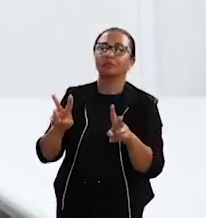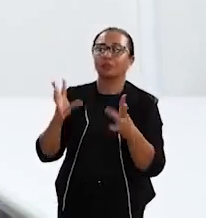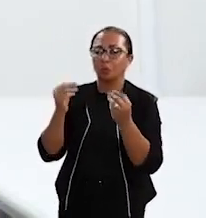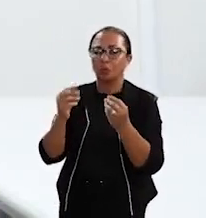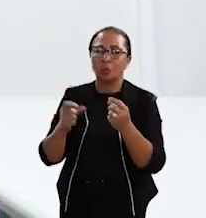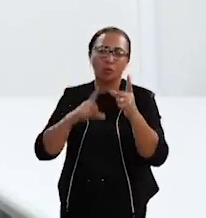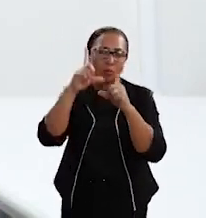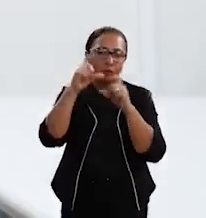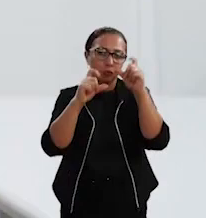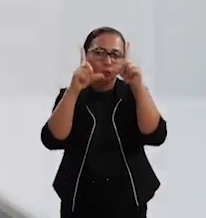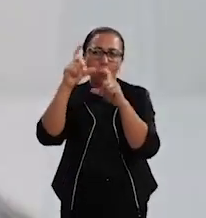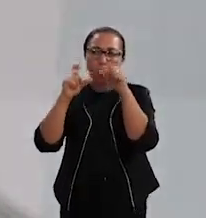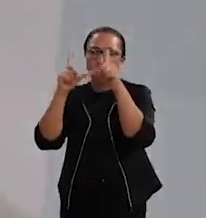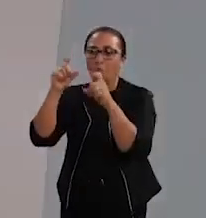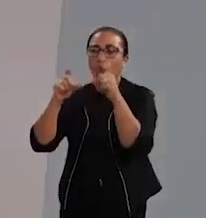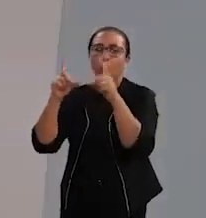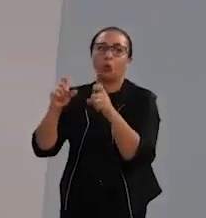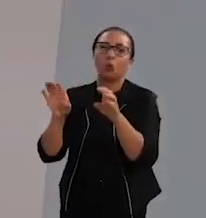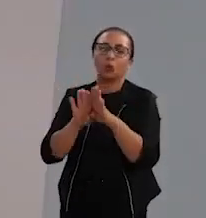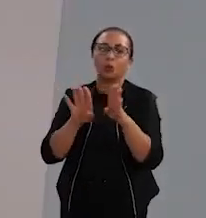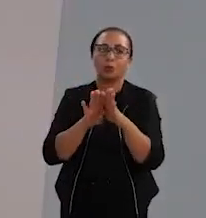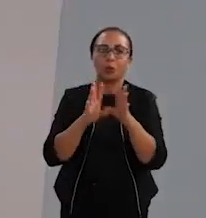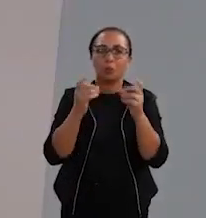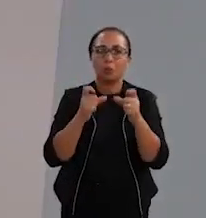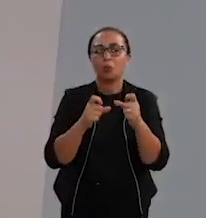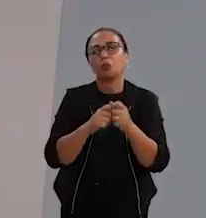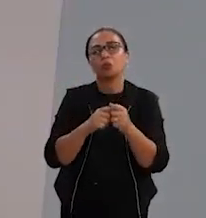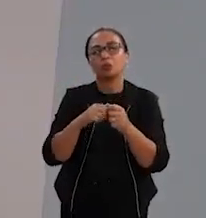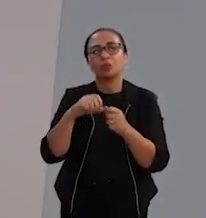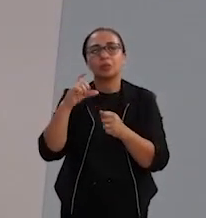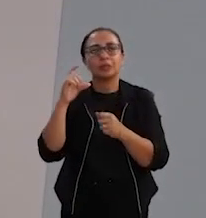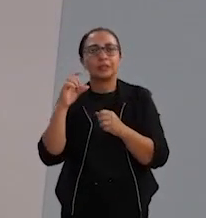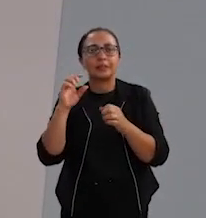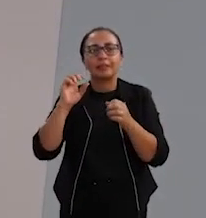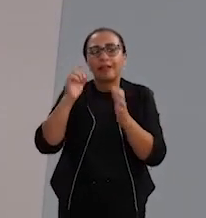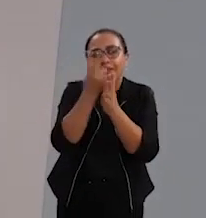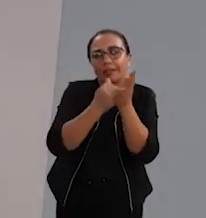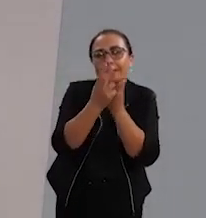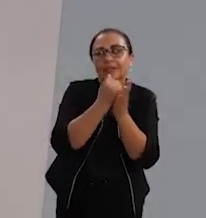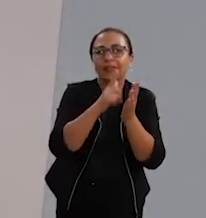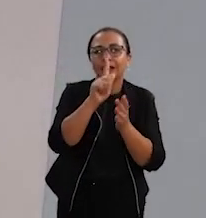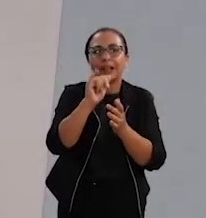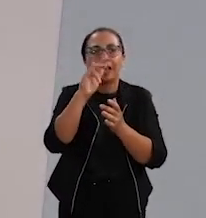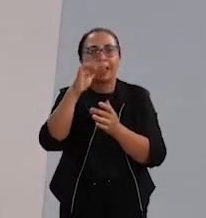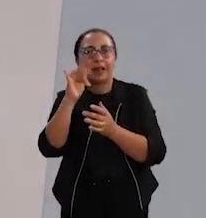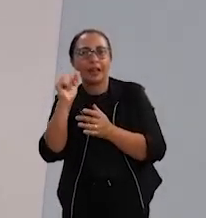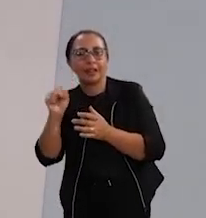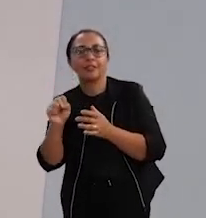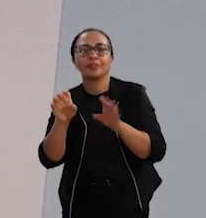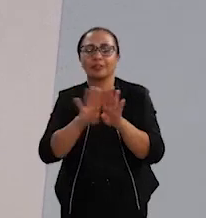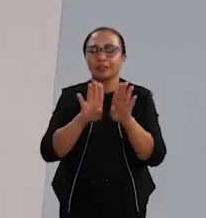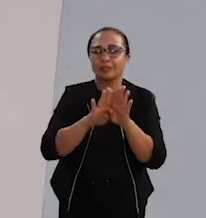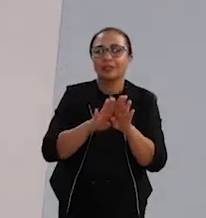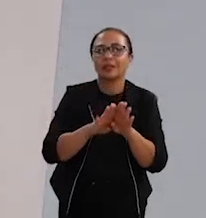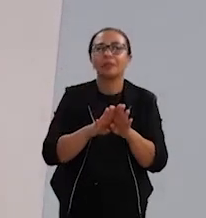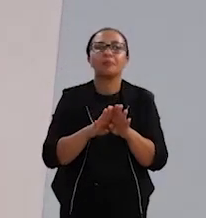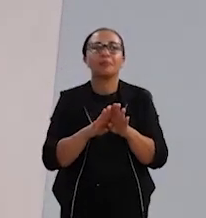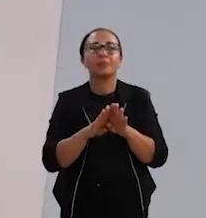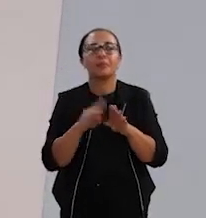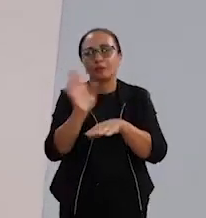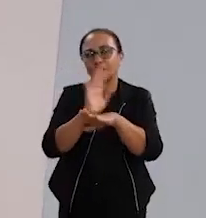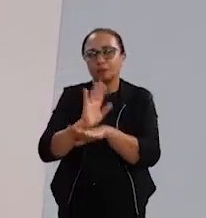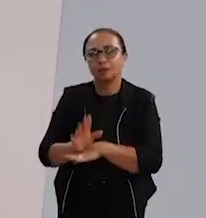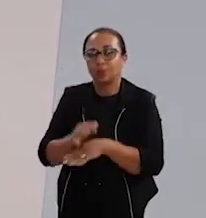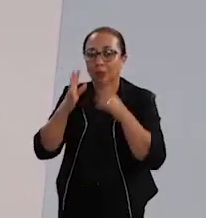também muitas imagens, muitas figuras, muitos GIFs, às vezes vídeos, isso para